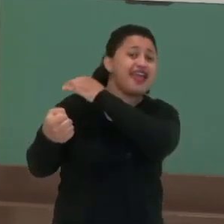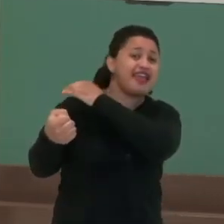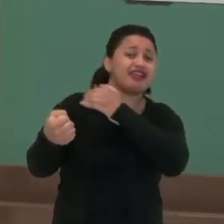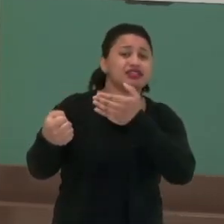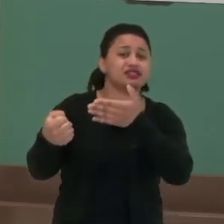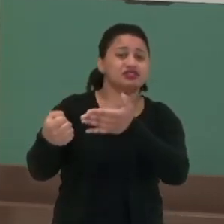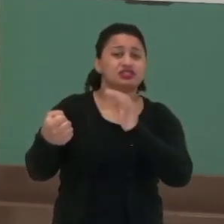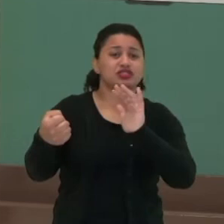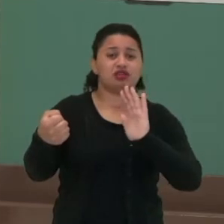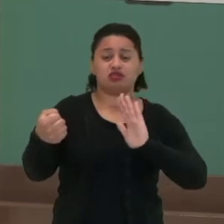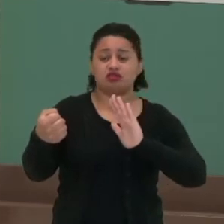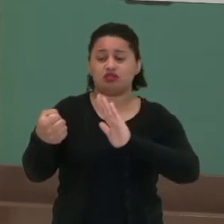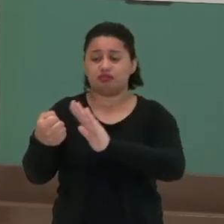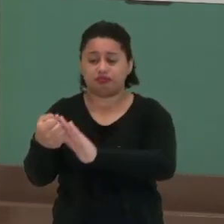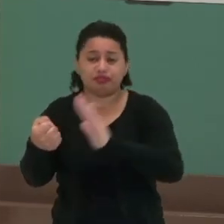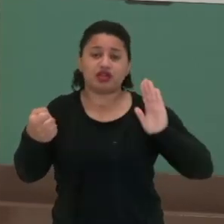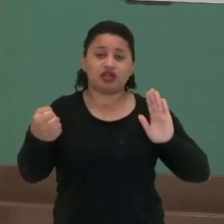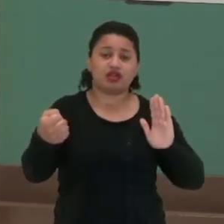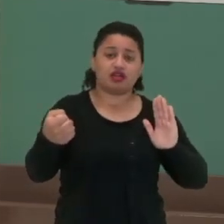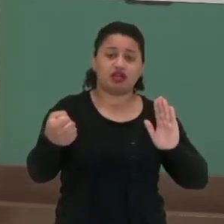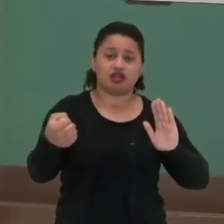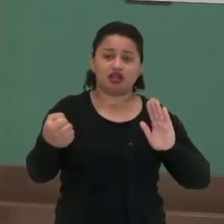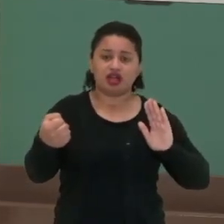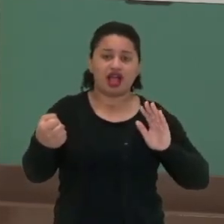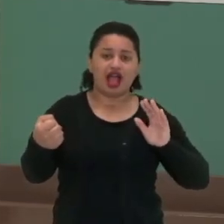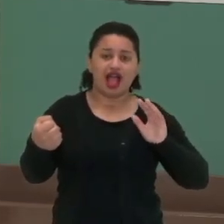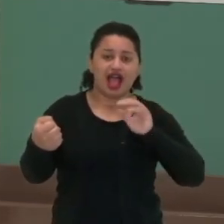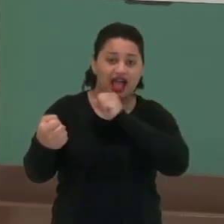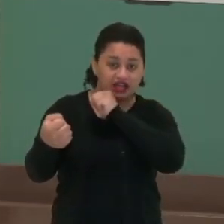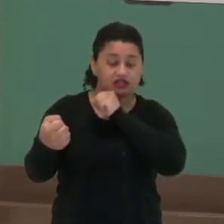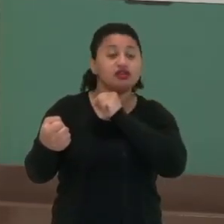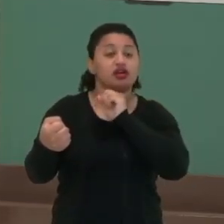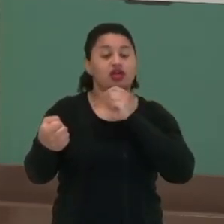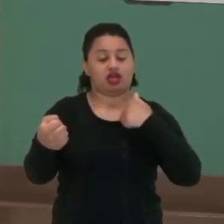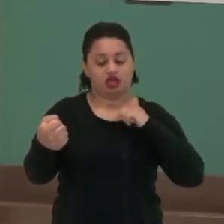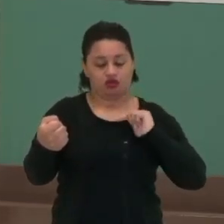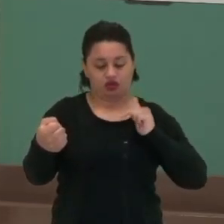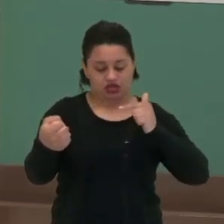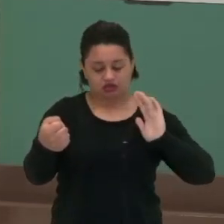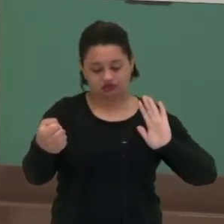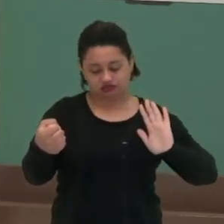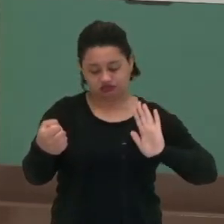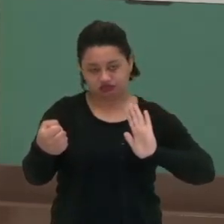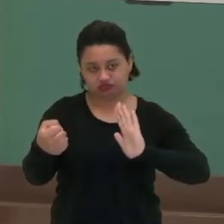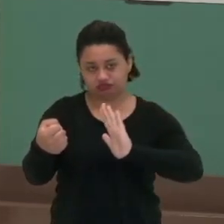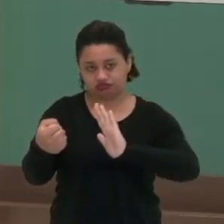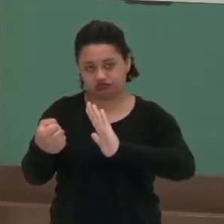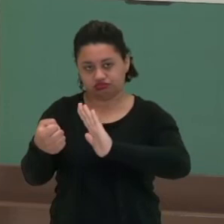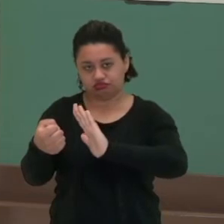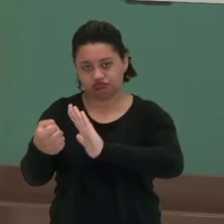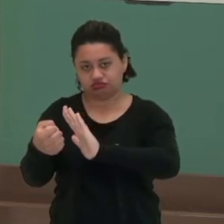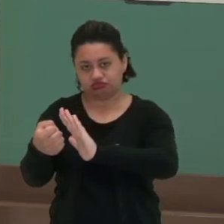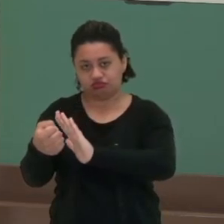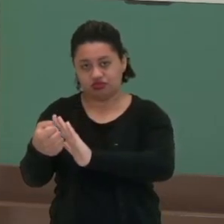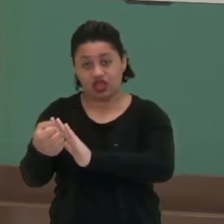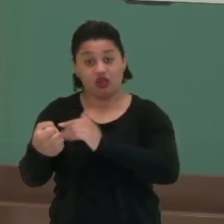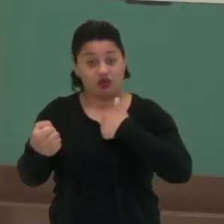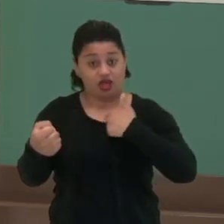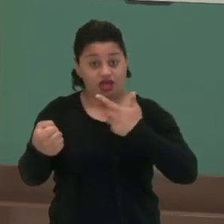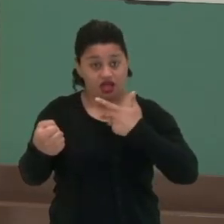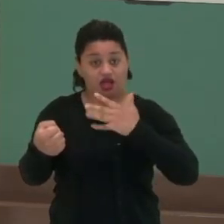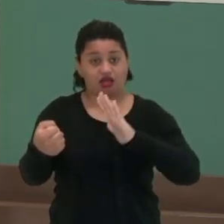o ato de eu mexer o braço é voluntário. Repare no movimento do meu braço. Eu toco